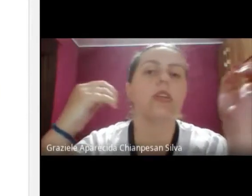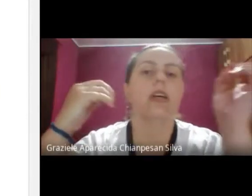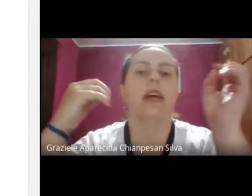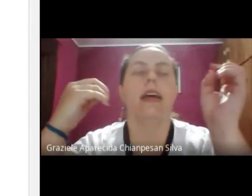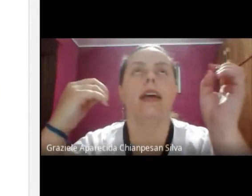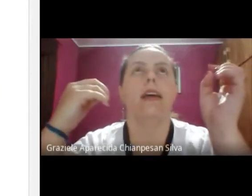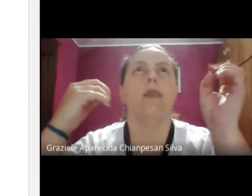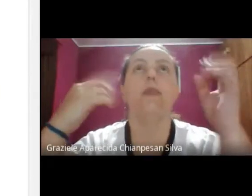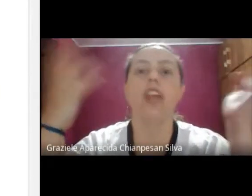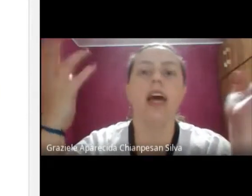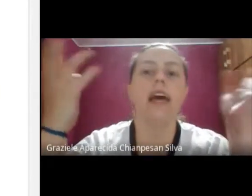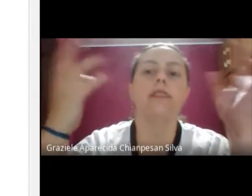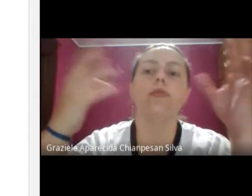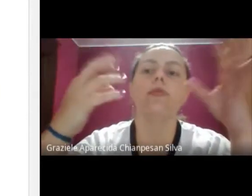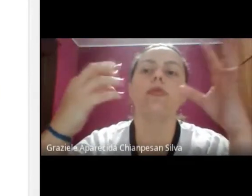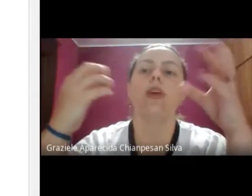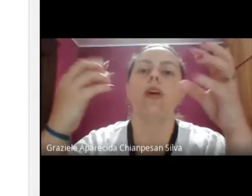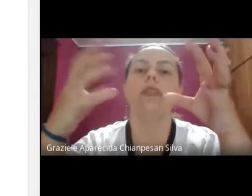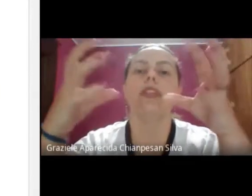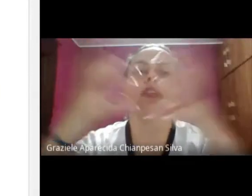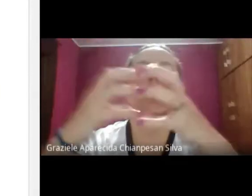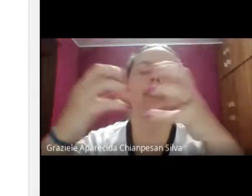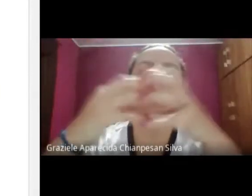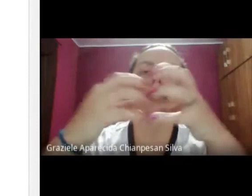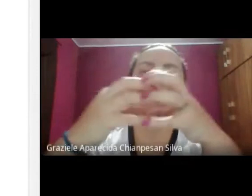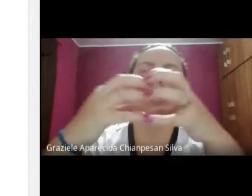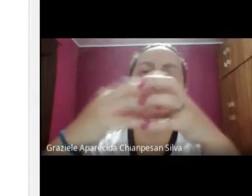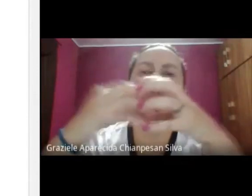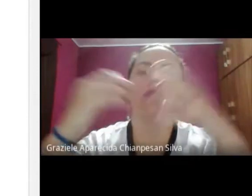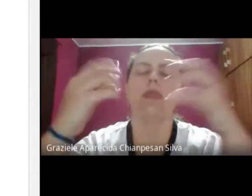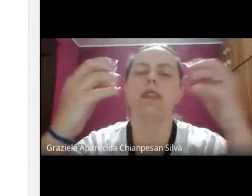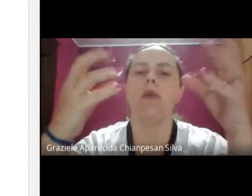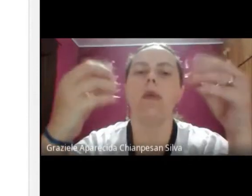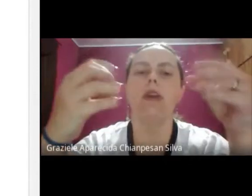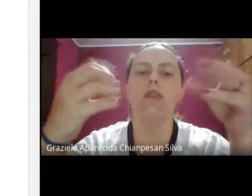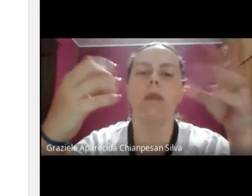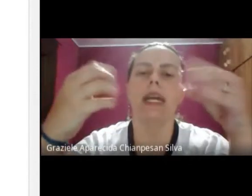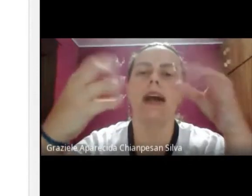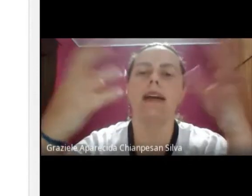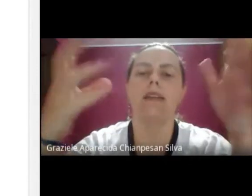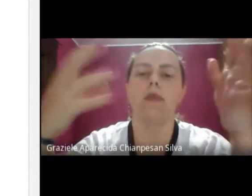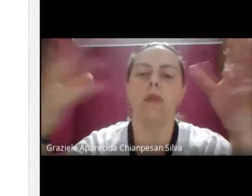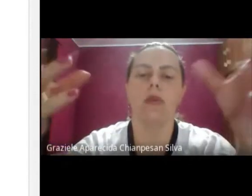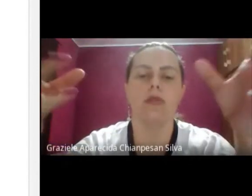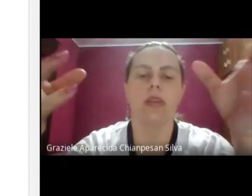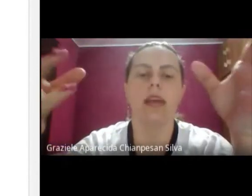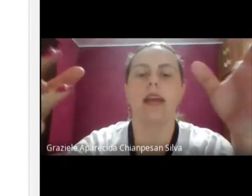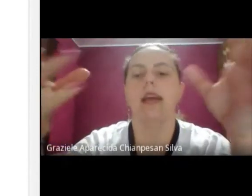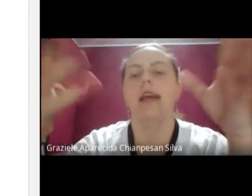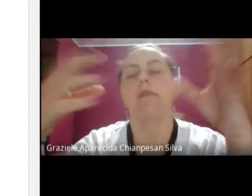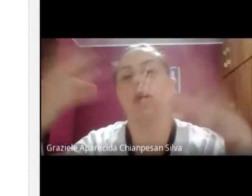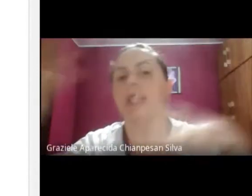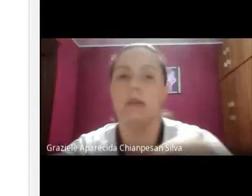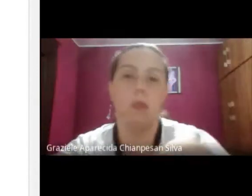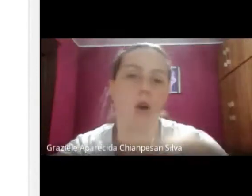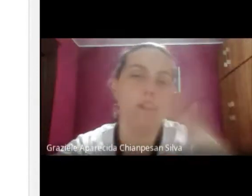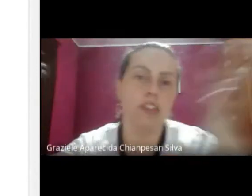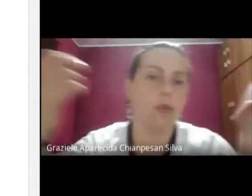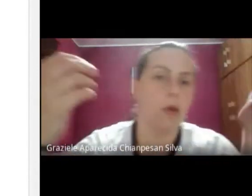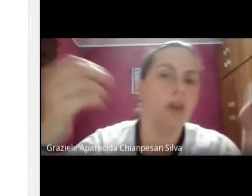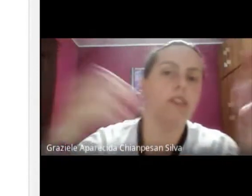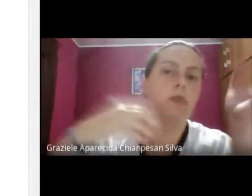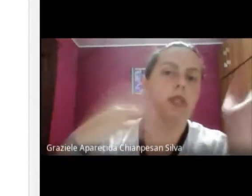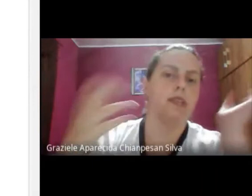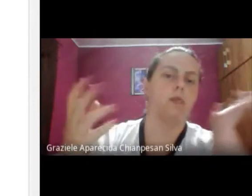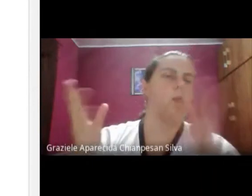quadros, objetos, ou seja, coisas materiais, coisas que eu posso pegar, que eu posso, né? Podem ser móveis